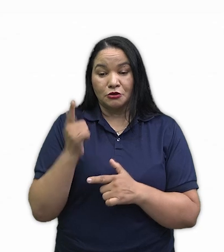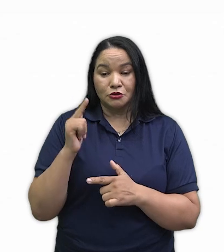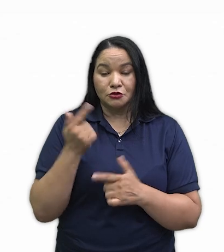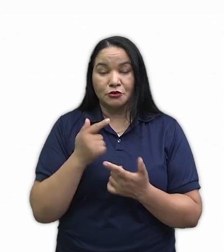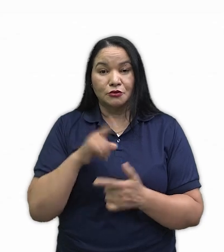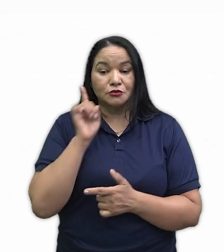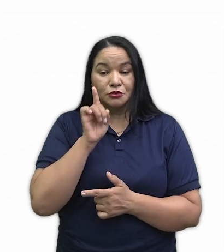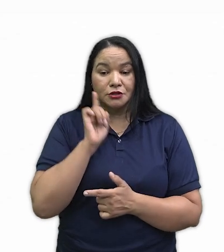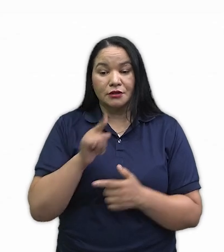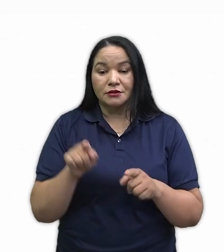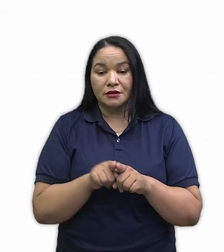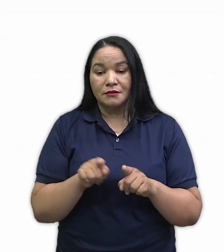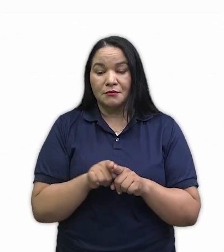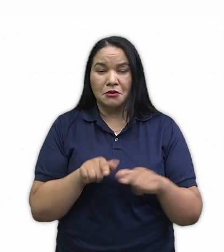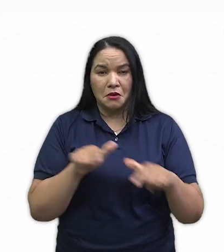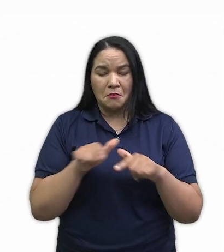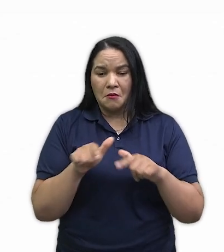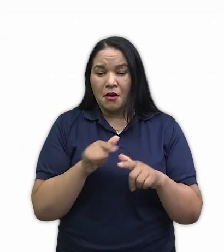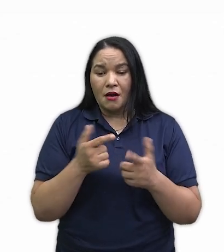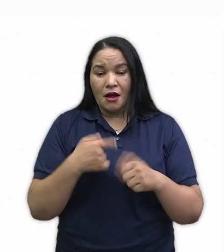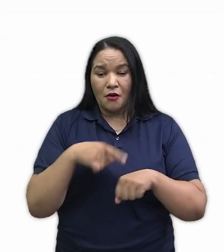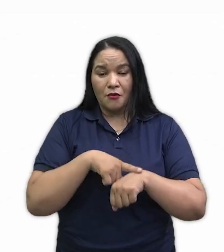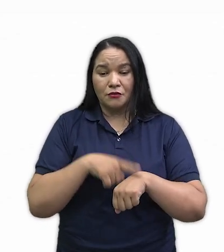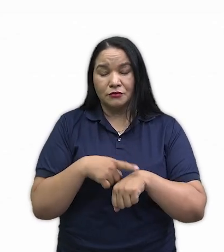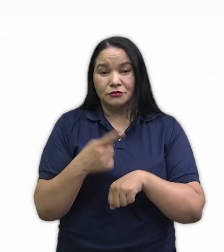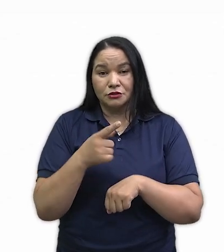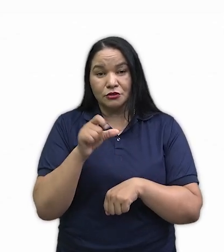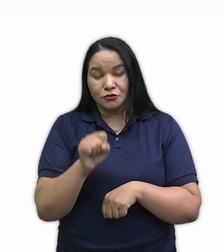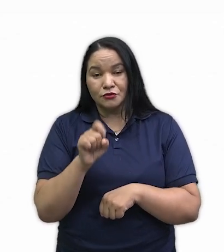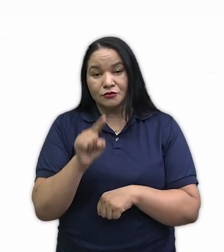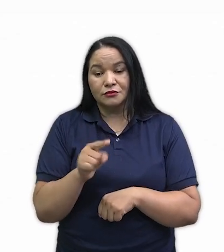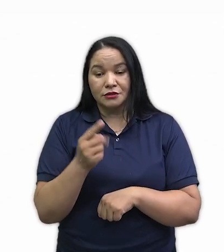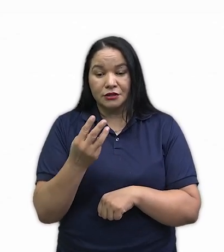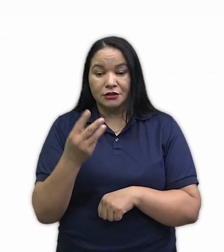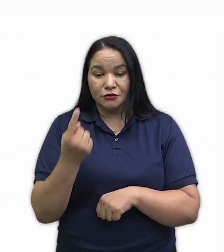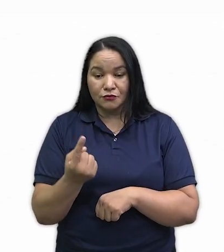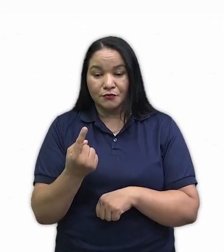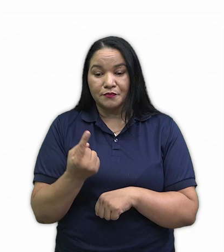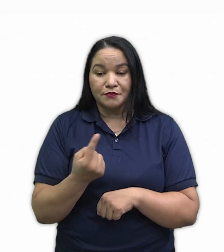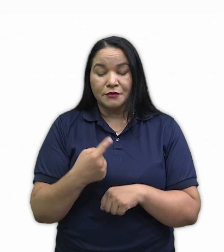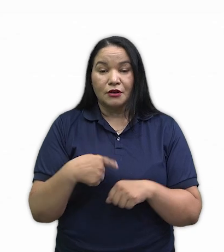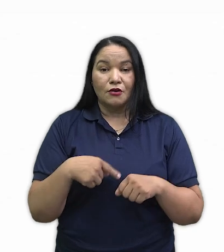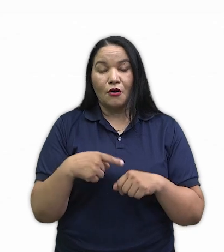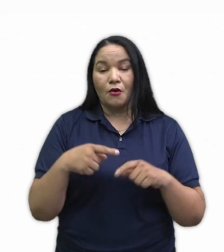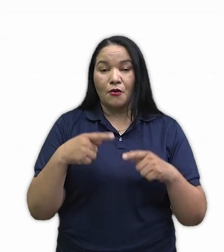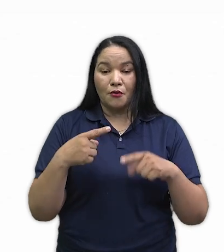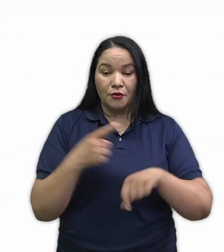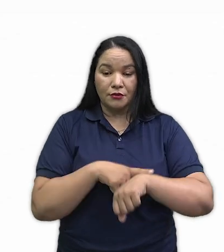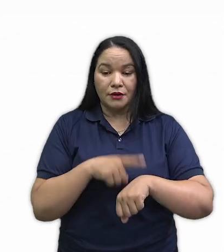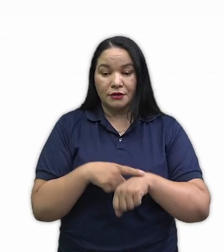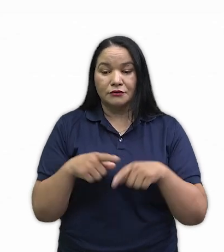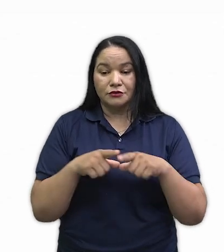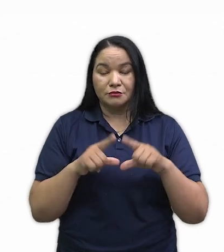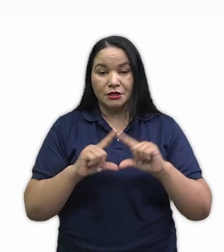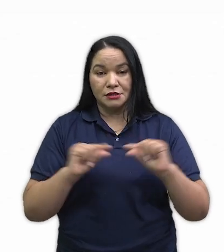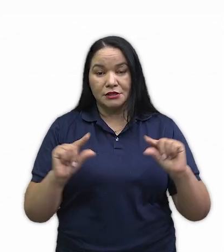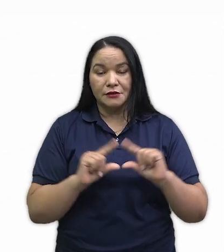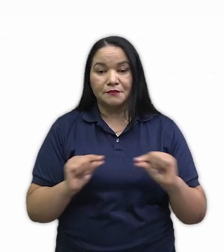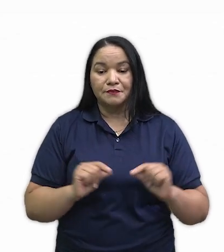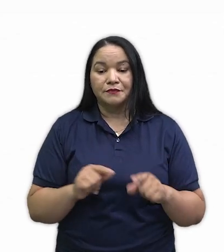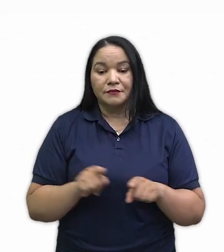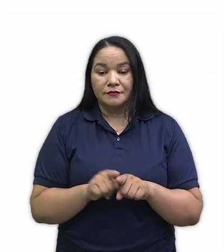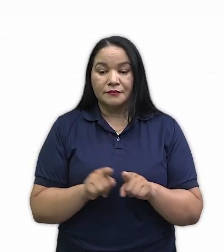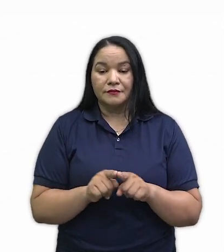Unidos, o terremoto ocorreu às 18 horas e 31 minutos no horário de Brasília, ou seja,